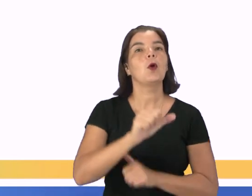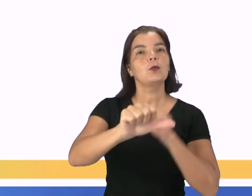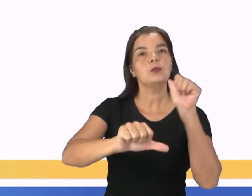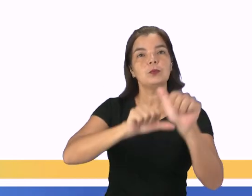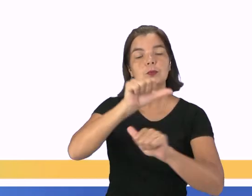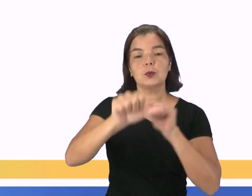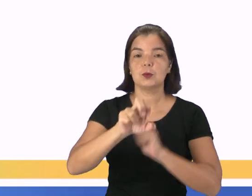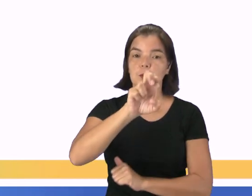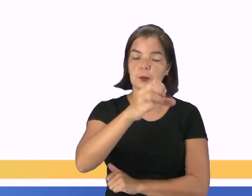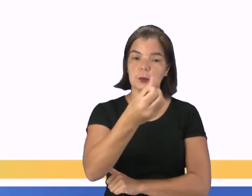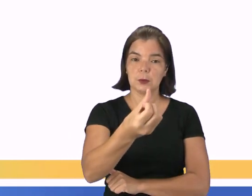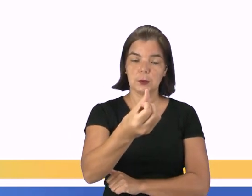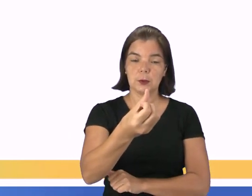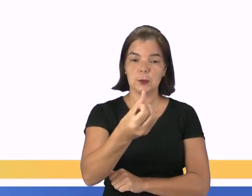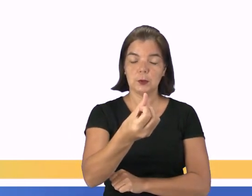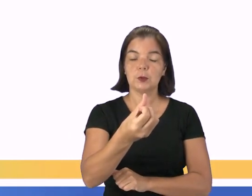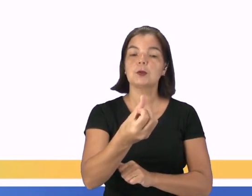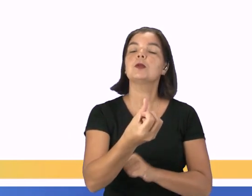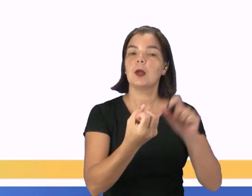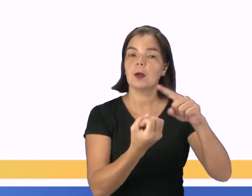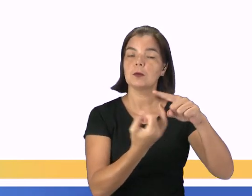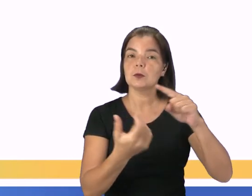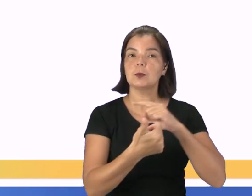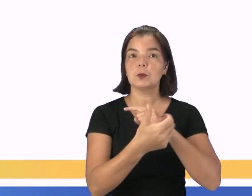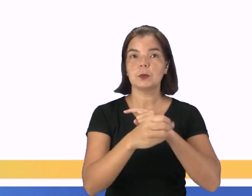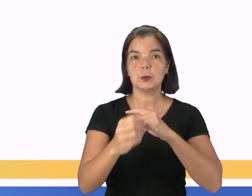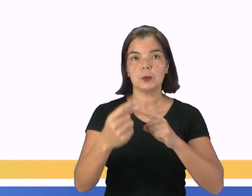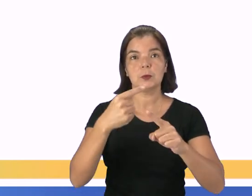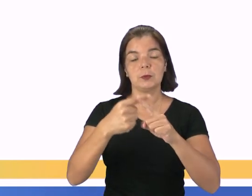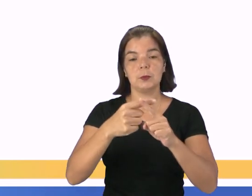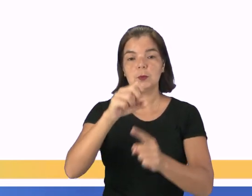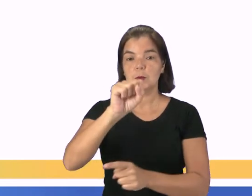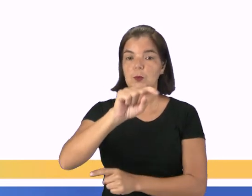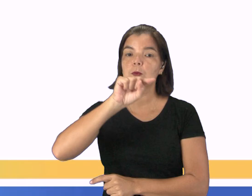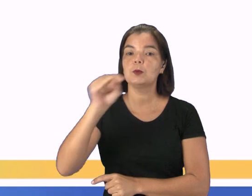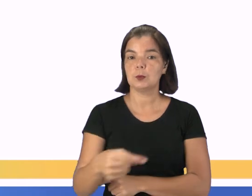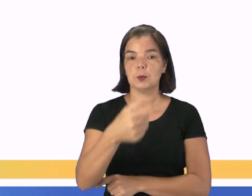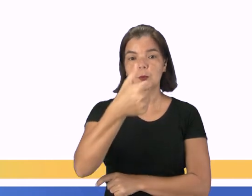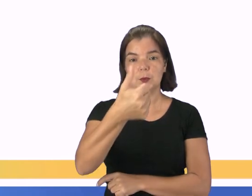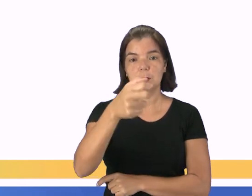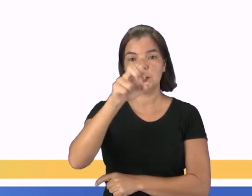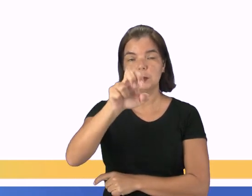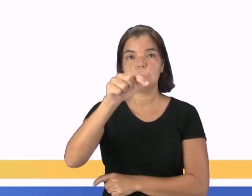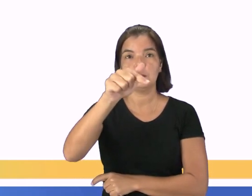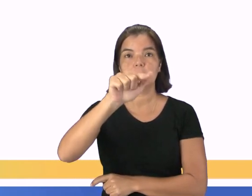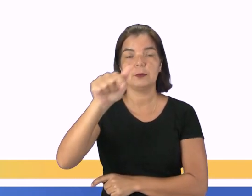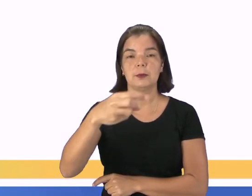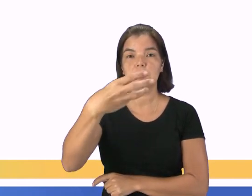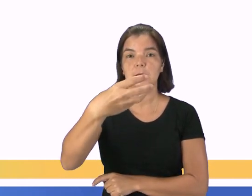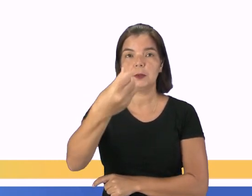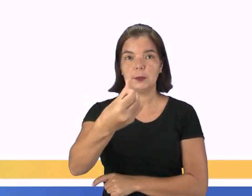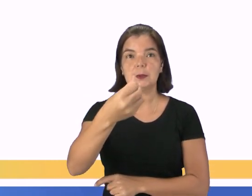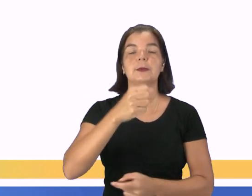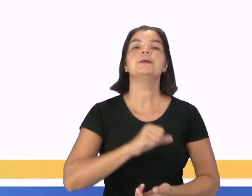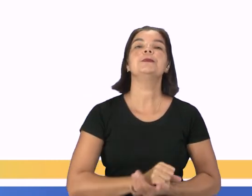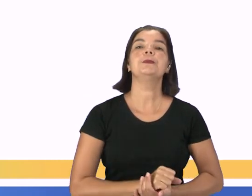certo? Portanto, devemos fazer 56% de